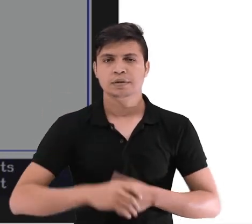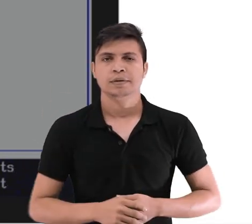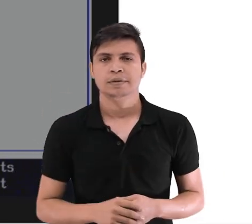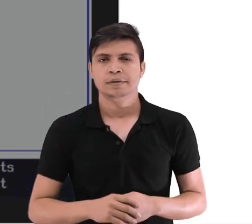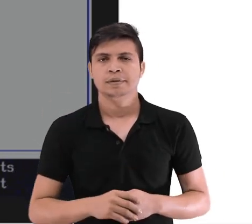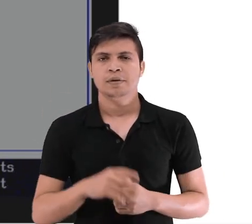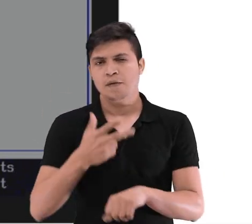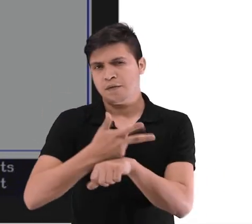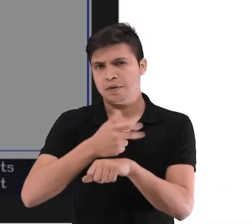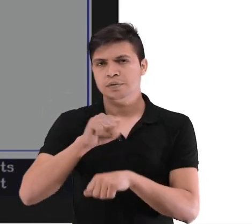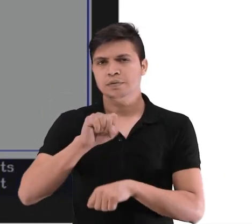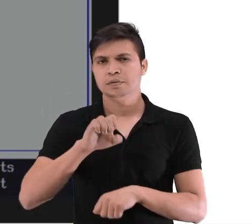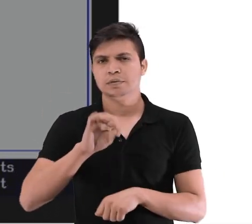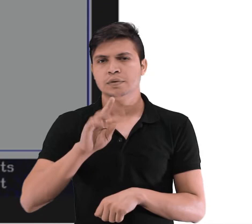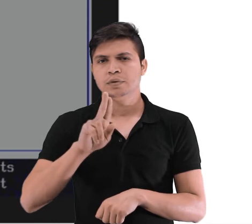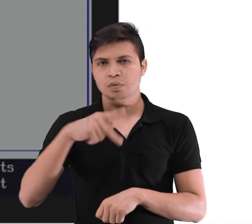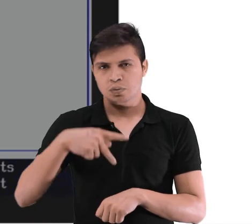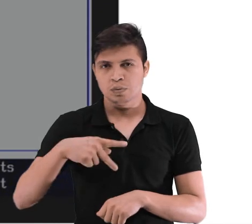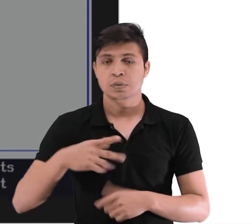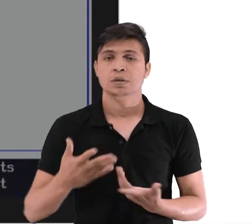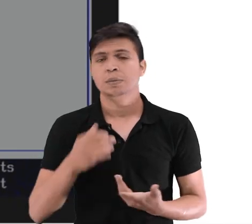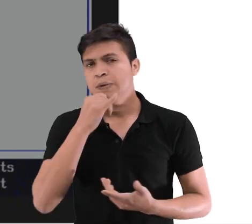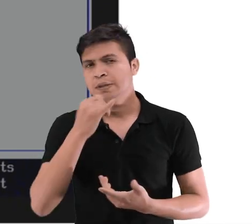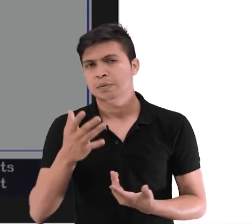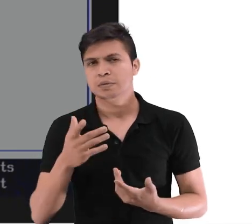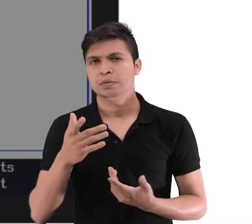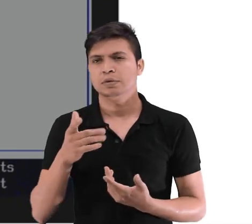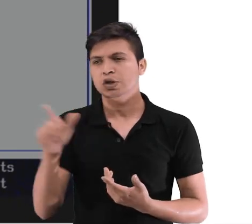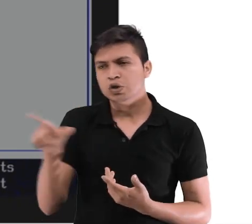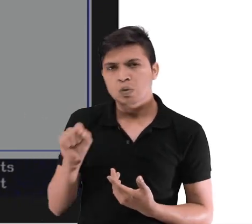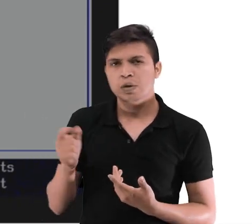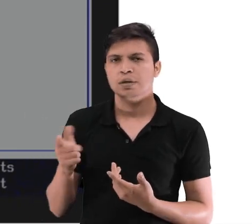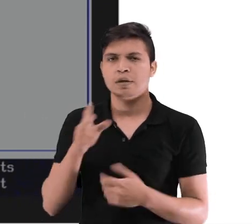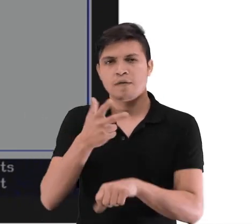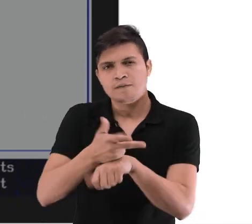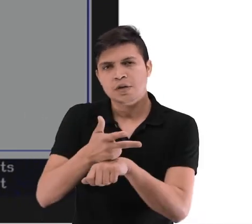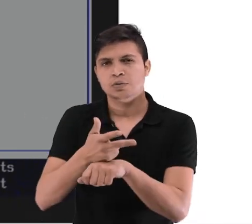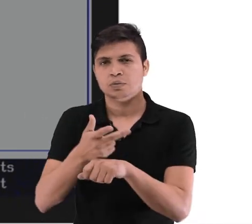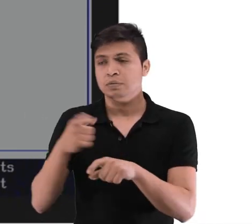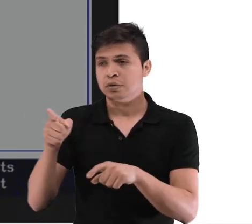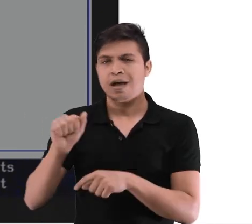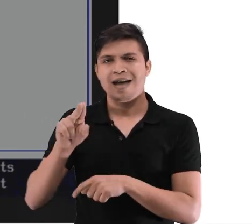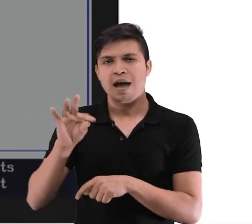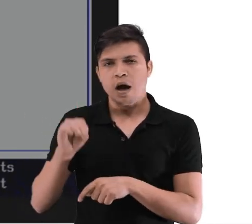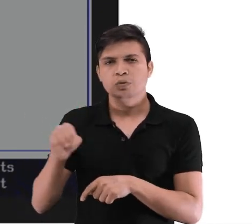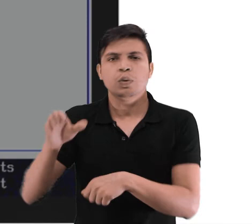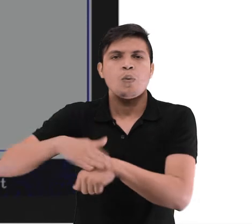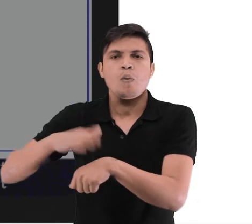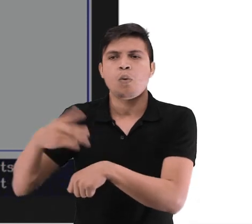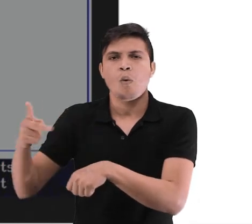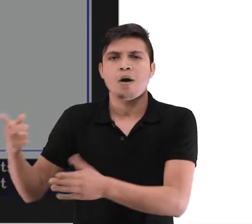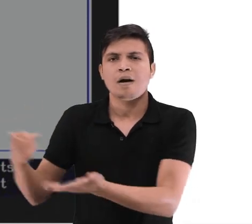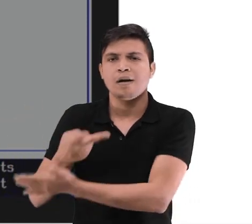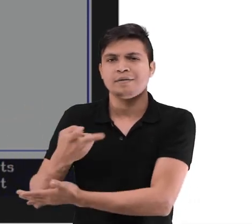Vídeo Setup. No caso, Select Active Video está em Auto. Auto é automático.